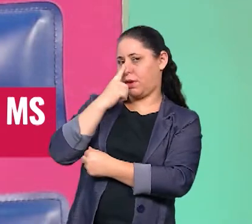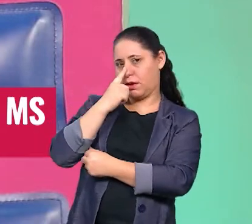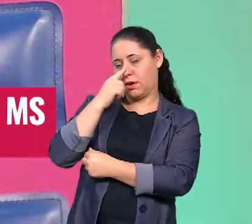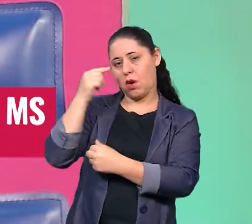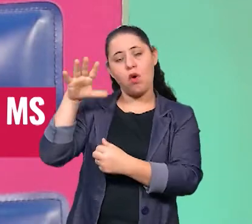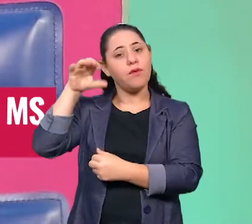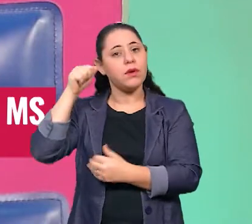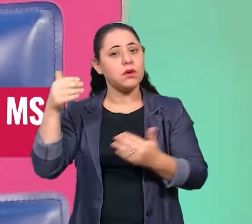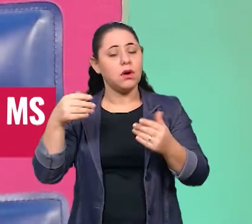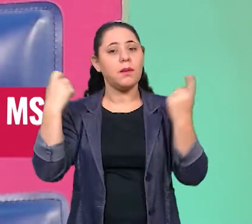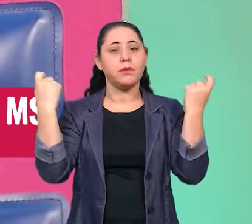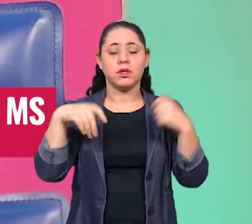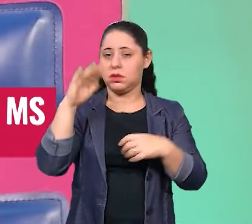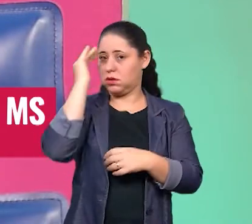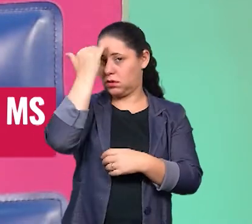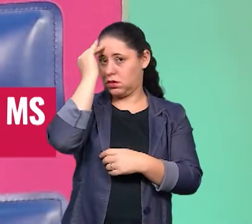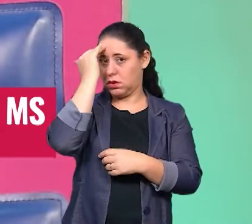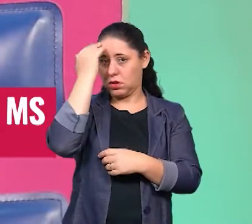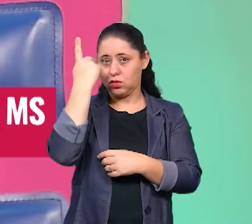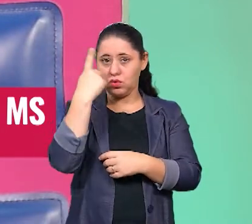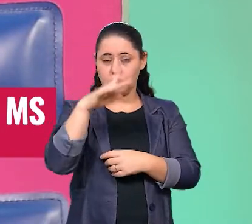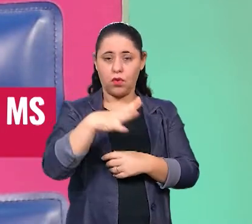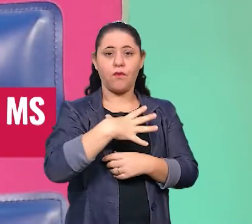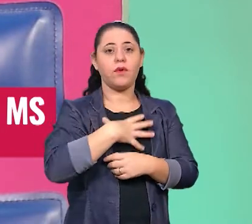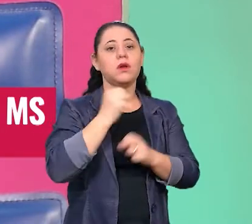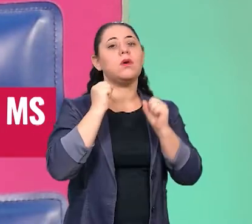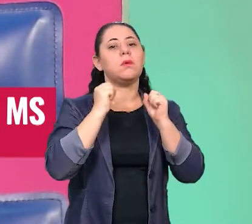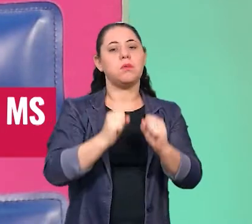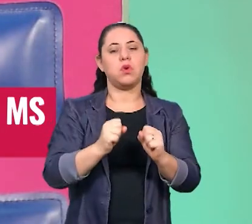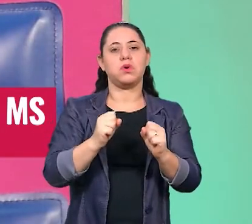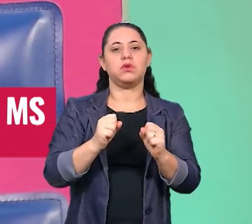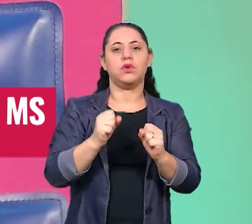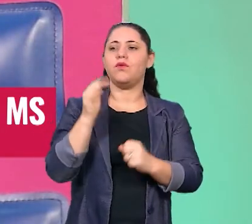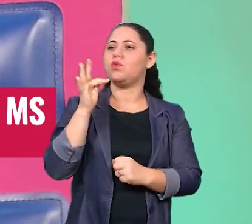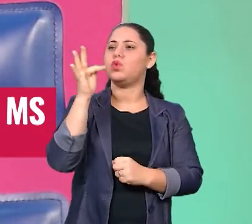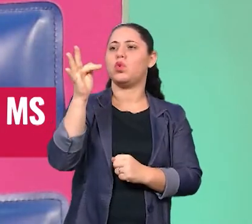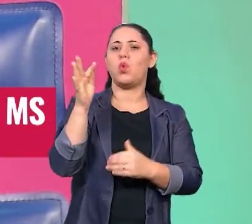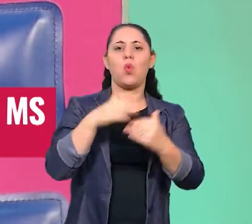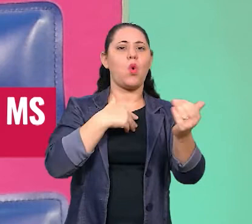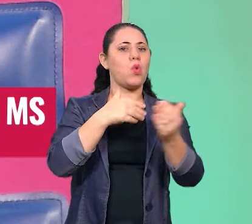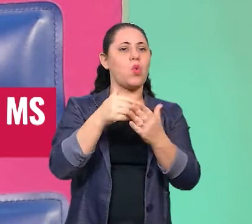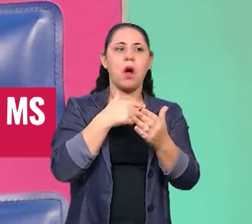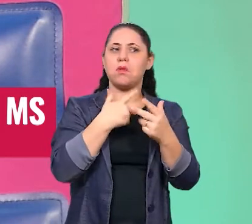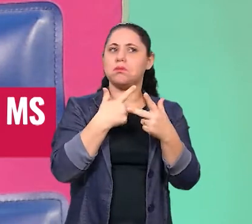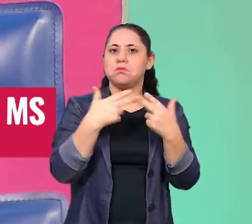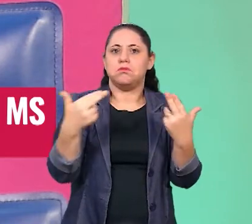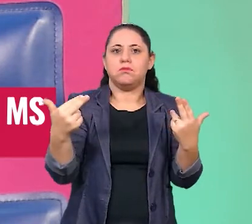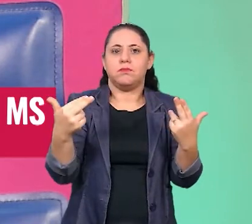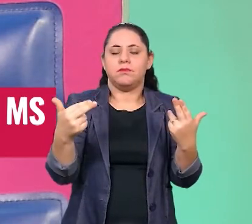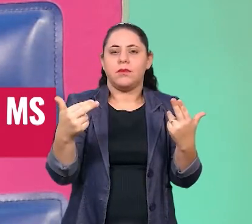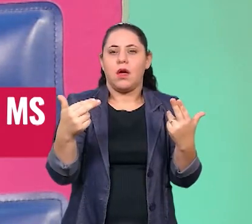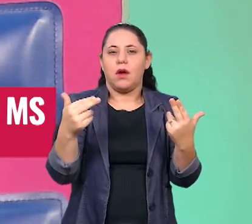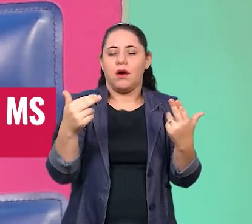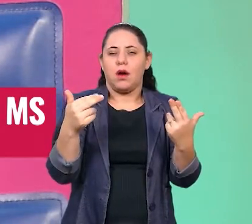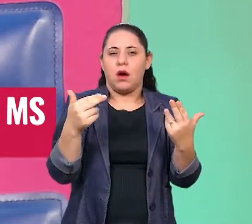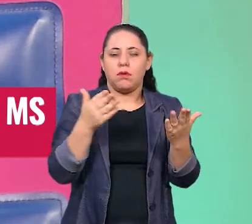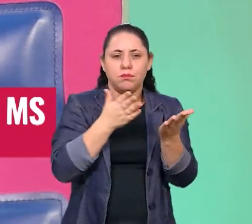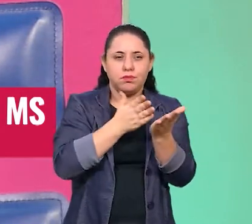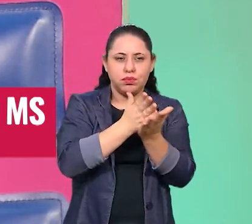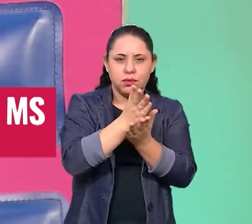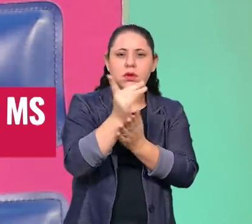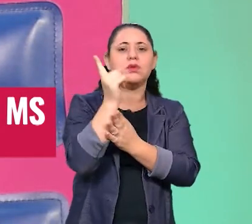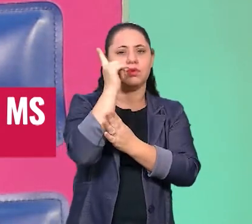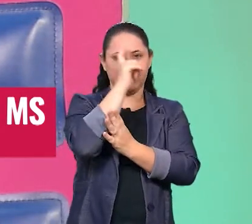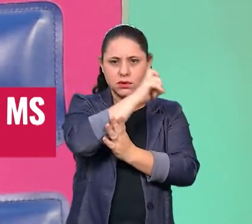entender que os seus filhos, eles podem ser o que eles quiserem. Há um caminho muito longo pela frente, muito árduo também,